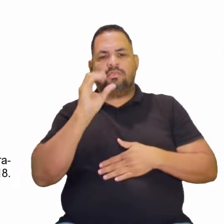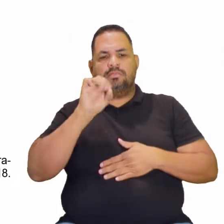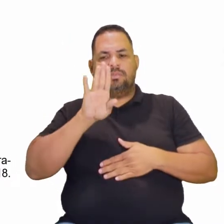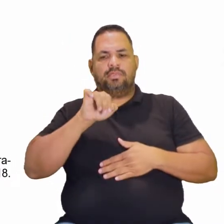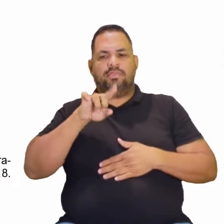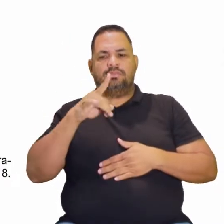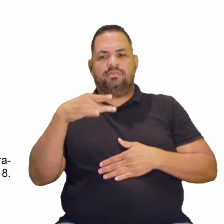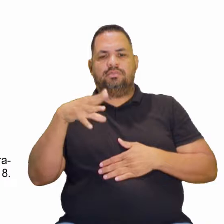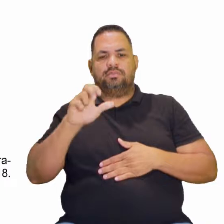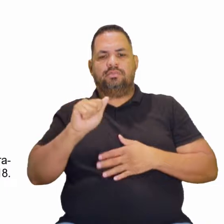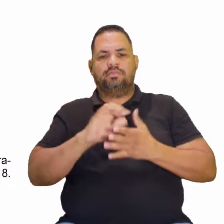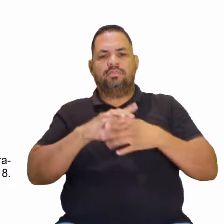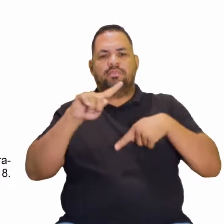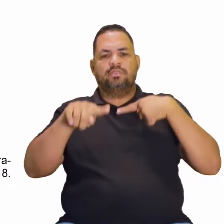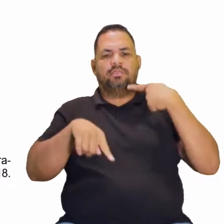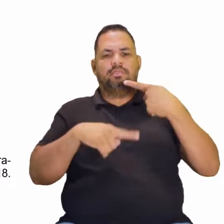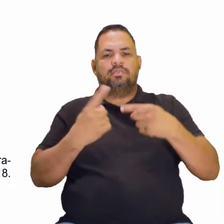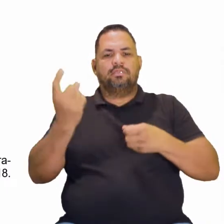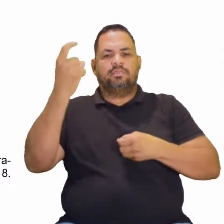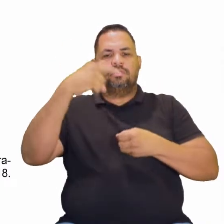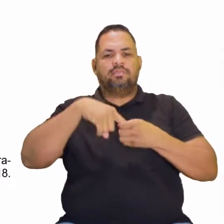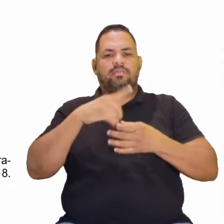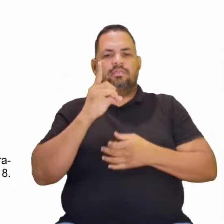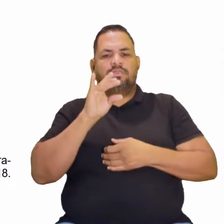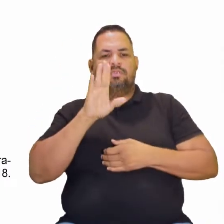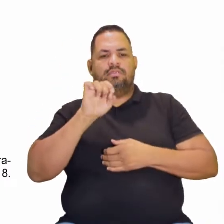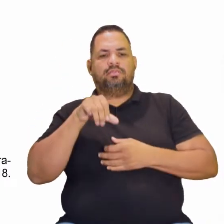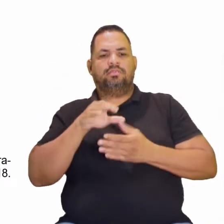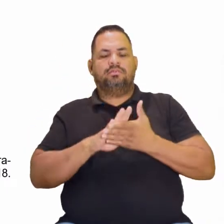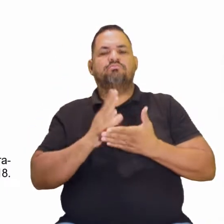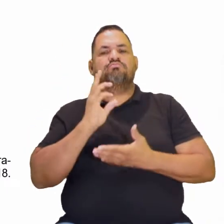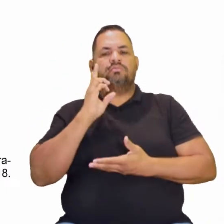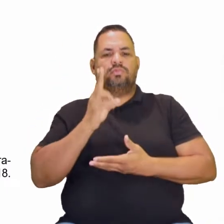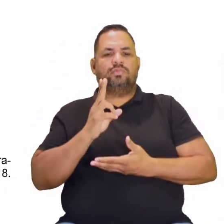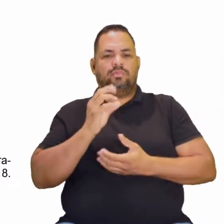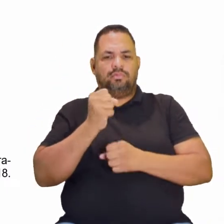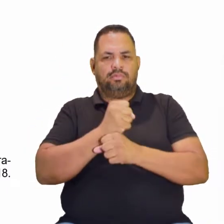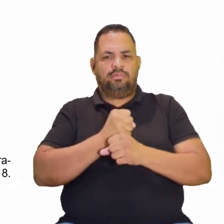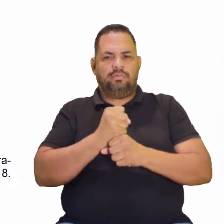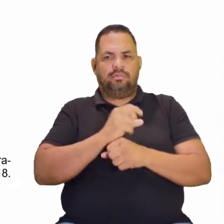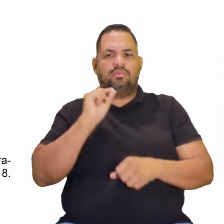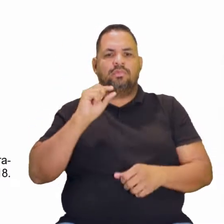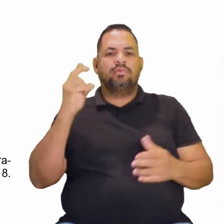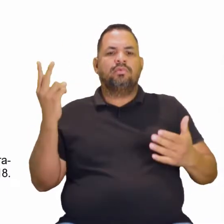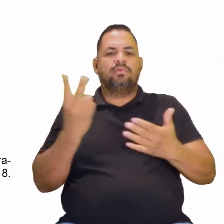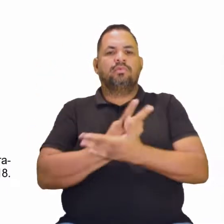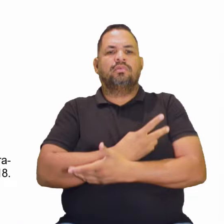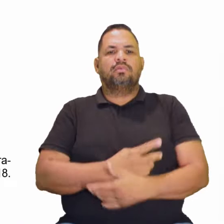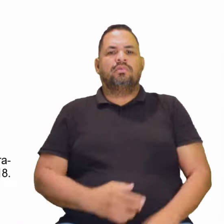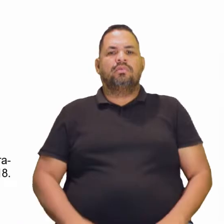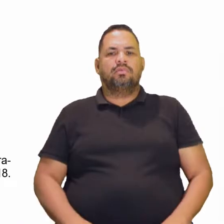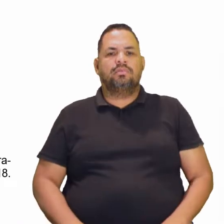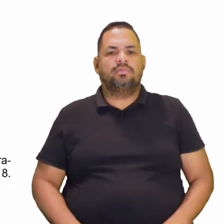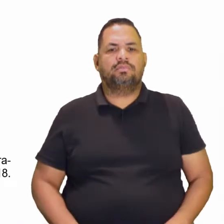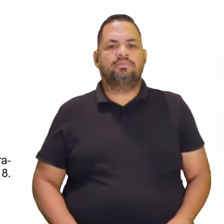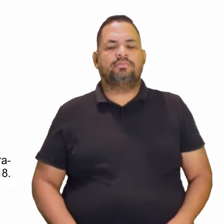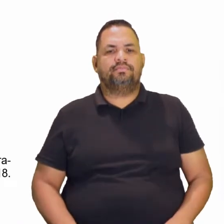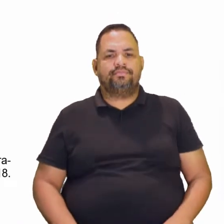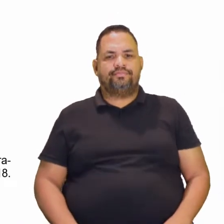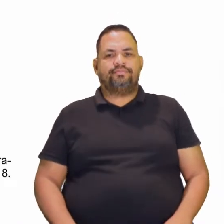em Campinas. Aí depois ele volta para Dresden no mesmo ano. O que acontece? Este